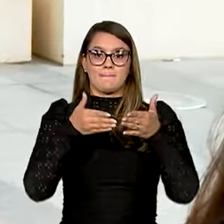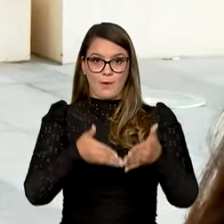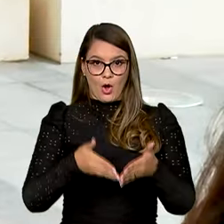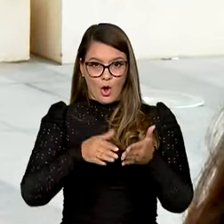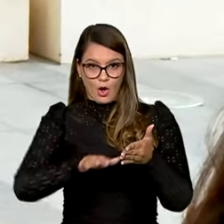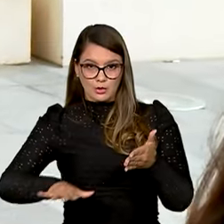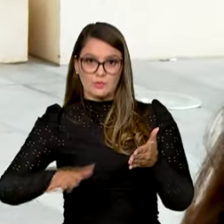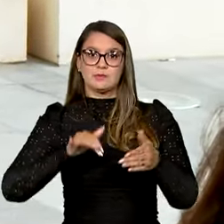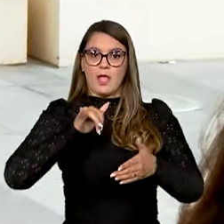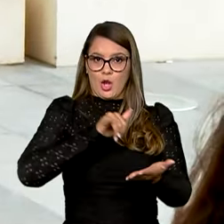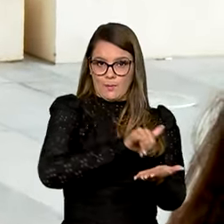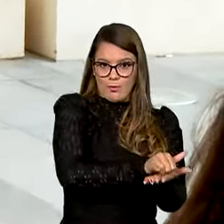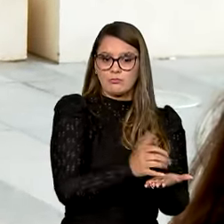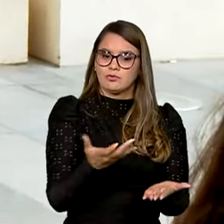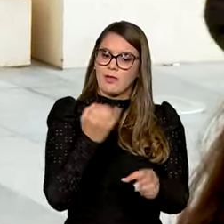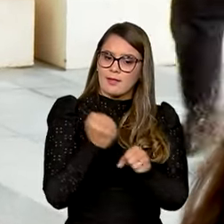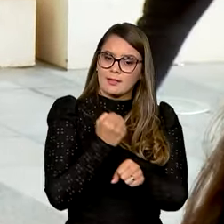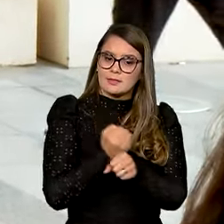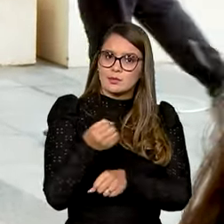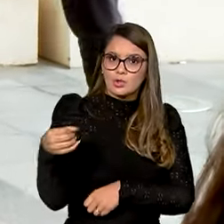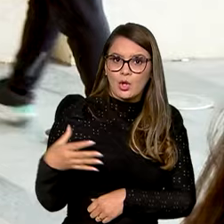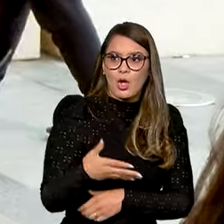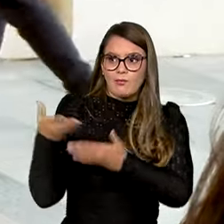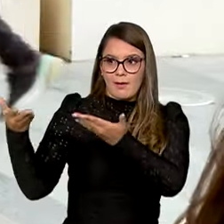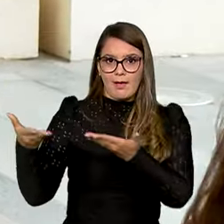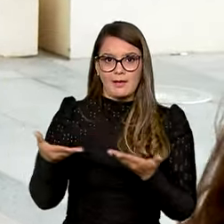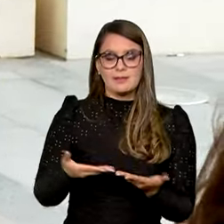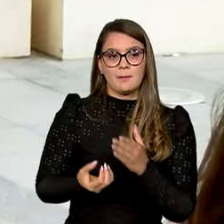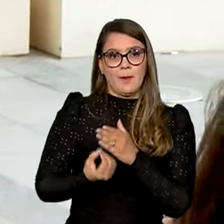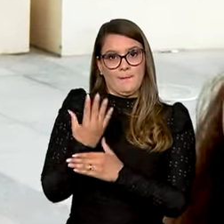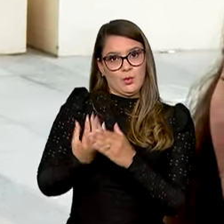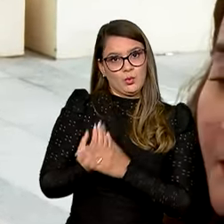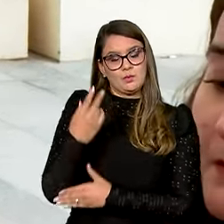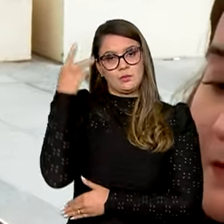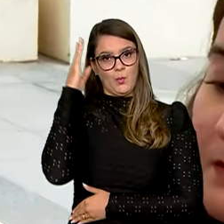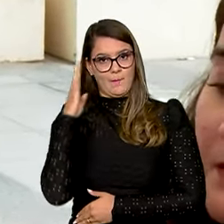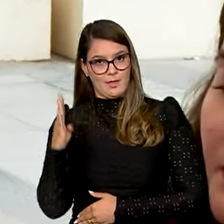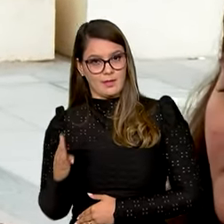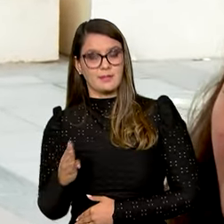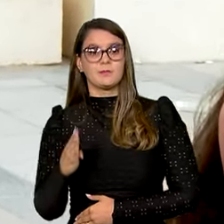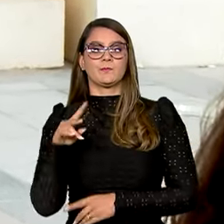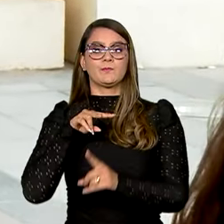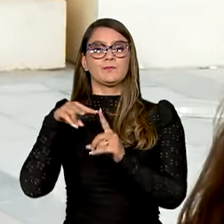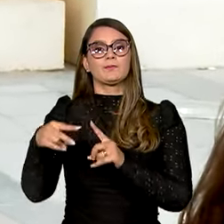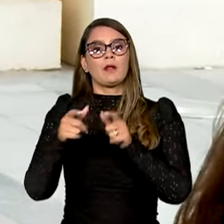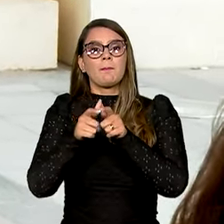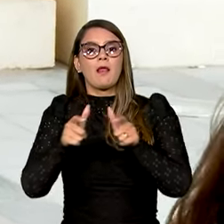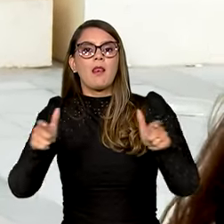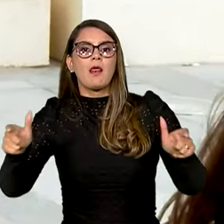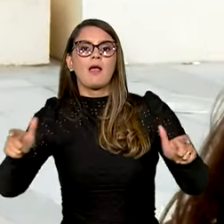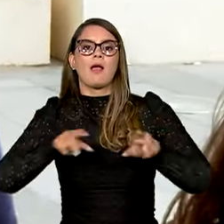a gente quer fazer novos portos para poder ampliar o escoamento da produção brasileira tendo em visto o crescimento do